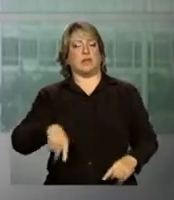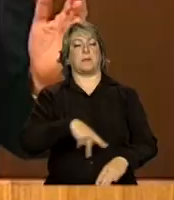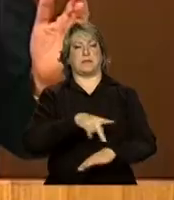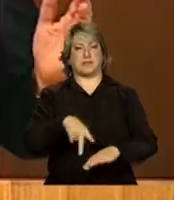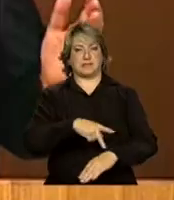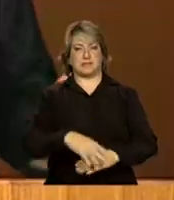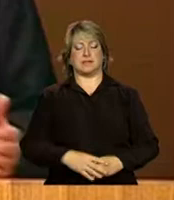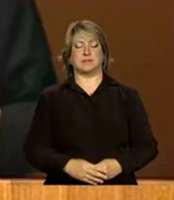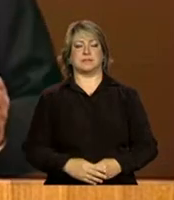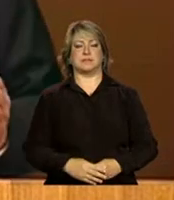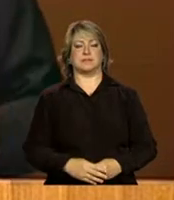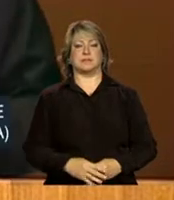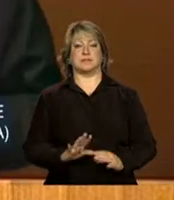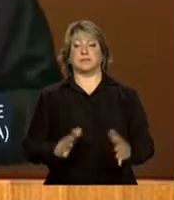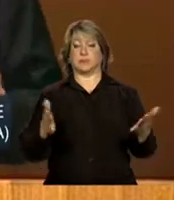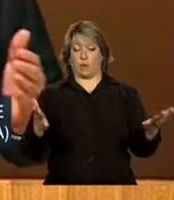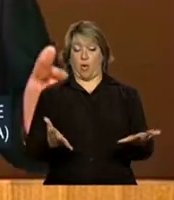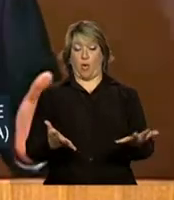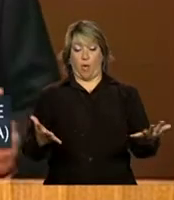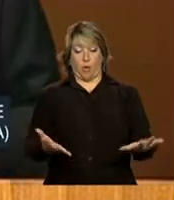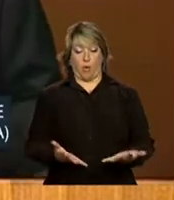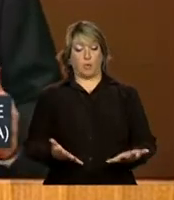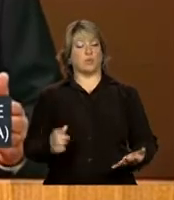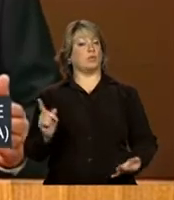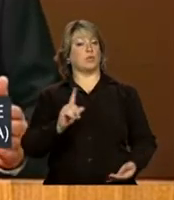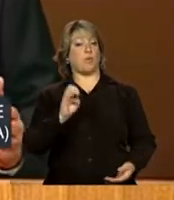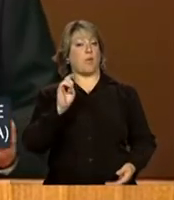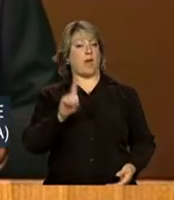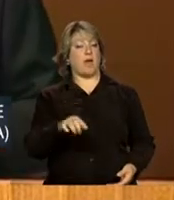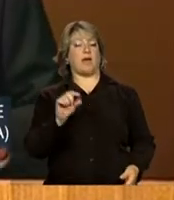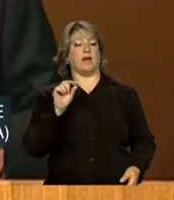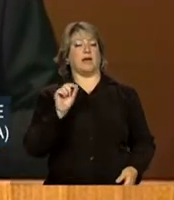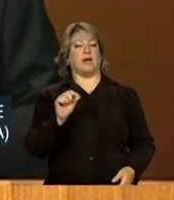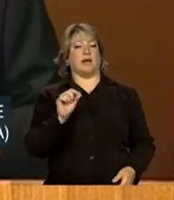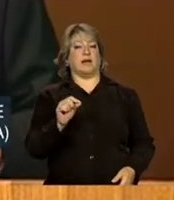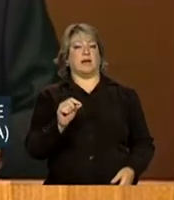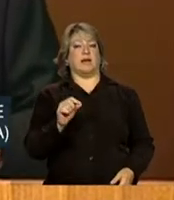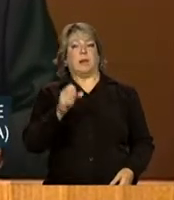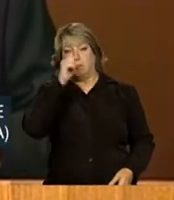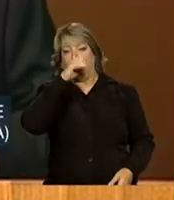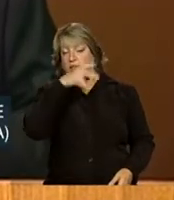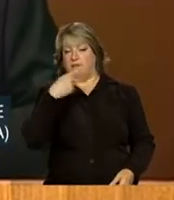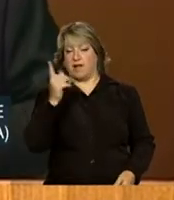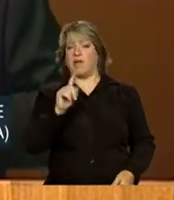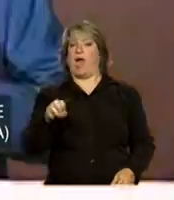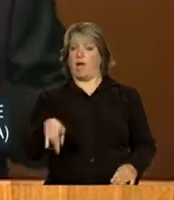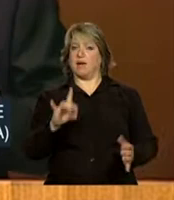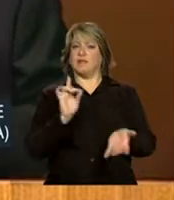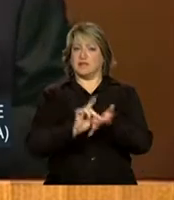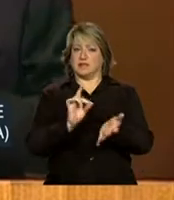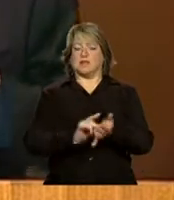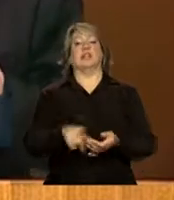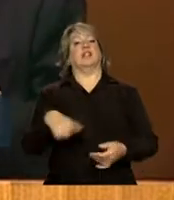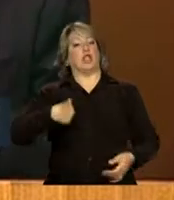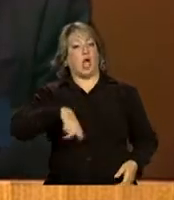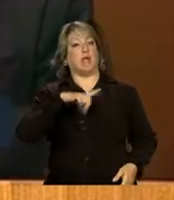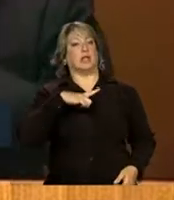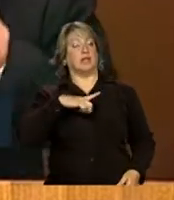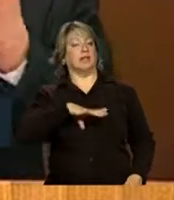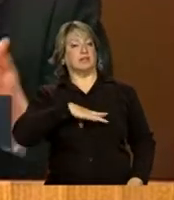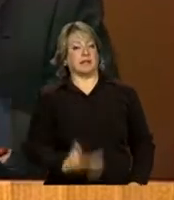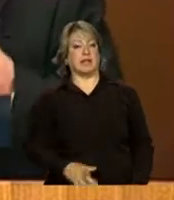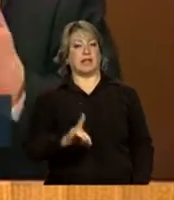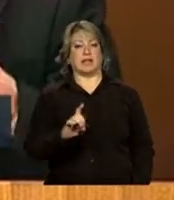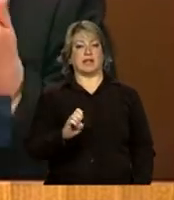país. Hoje, não é exagero dizer que nós temos desafios decorrentes